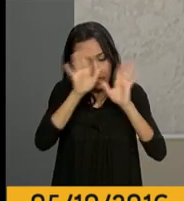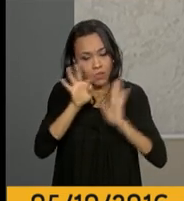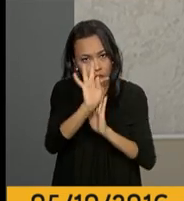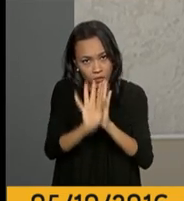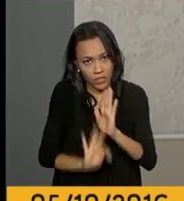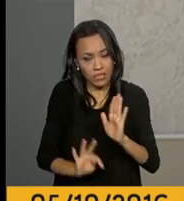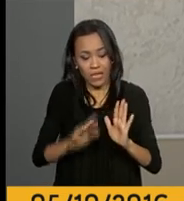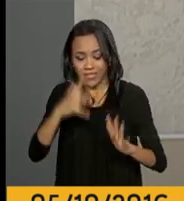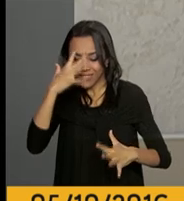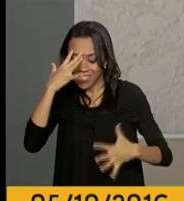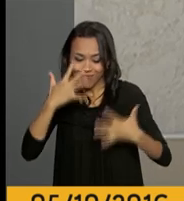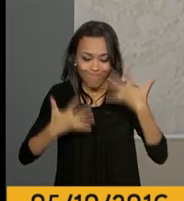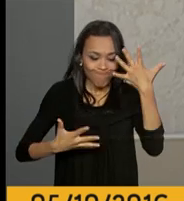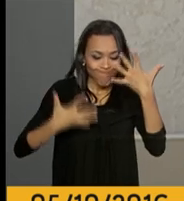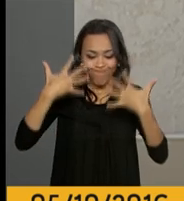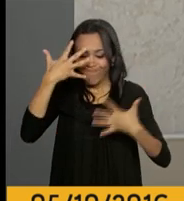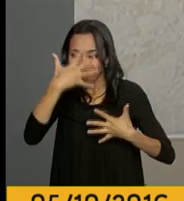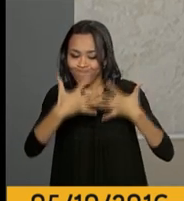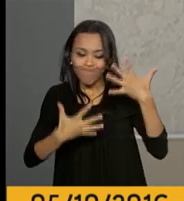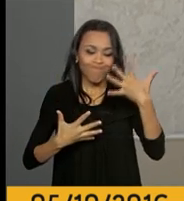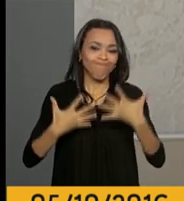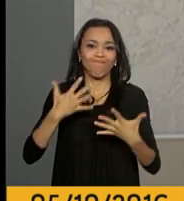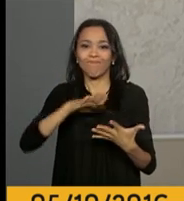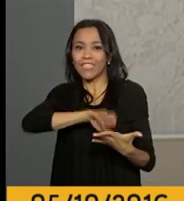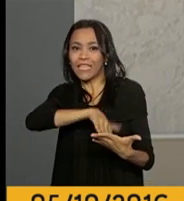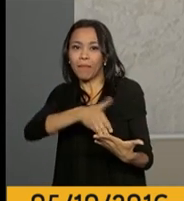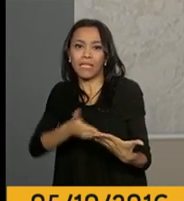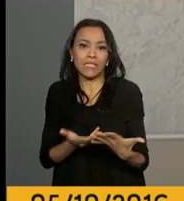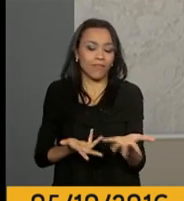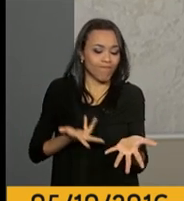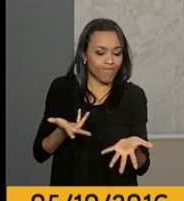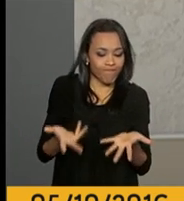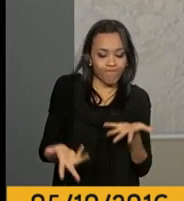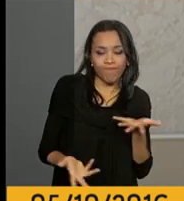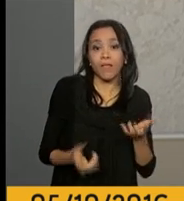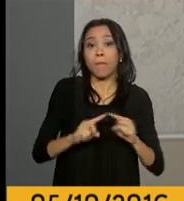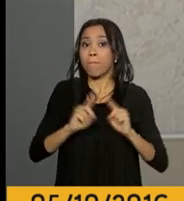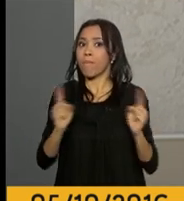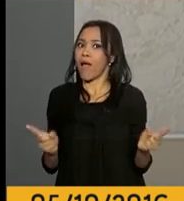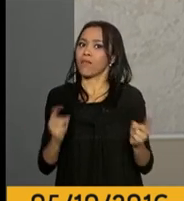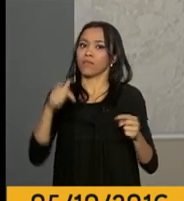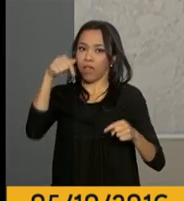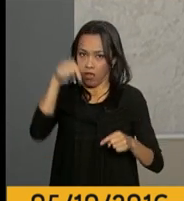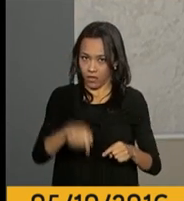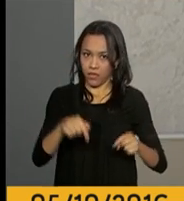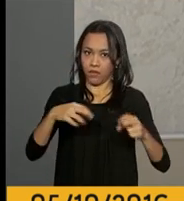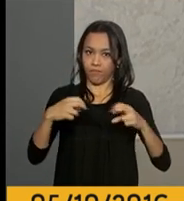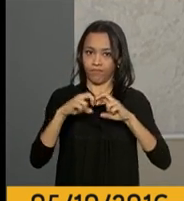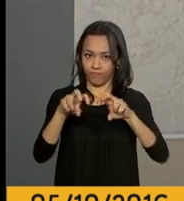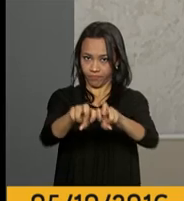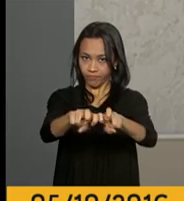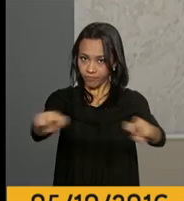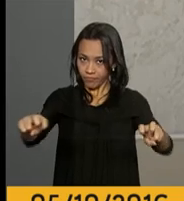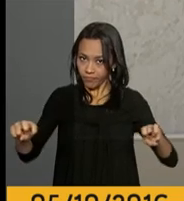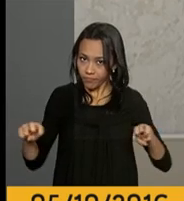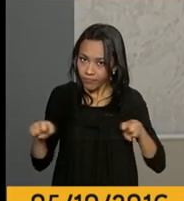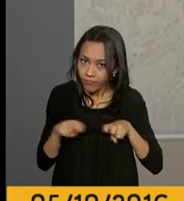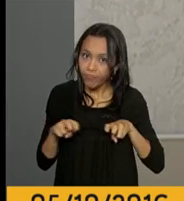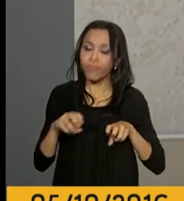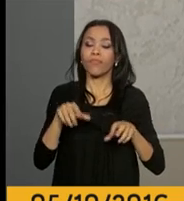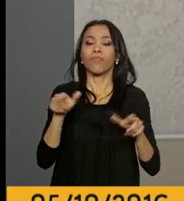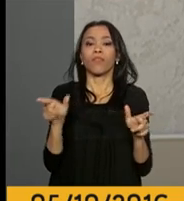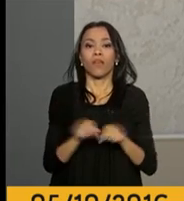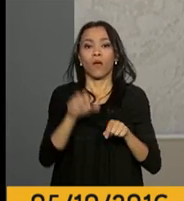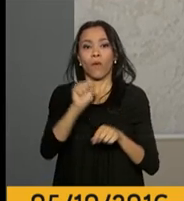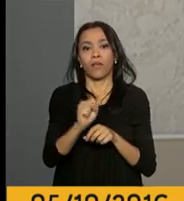impede qualquer espécie de interpretação sistêmica mas o Supremo volto a dizer não se pautou